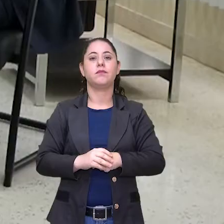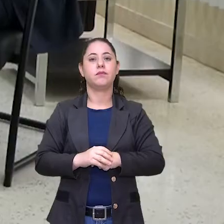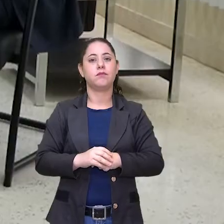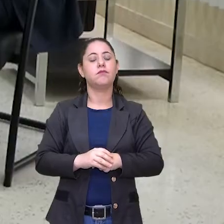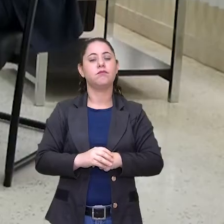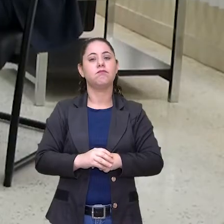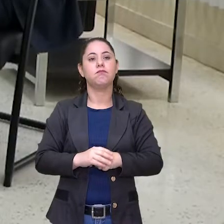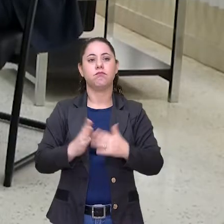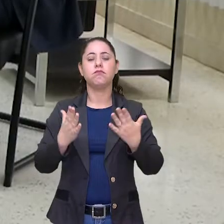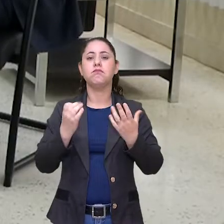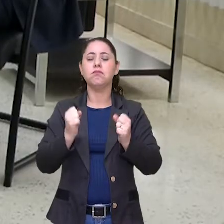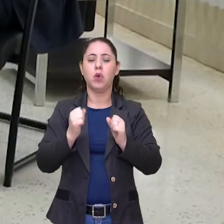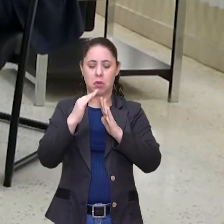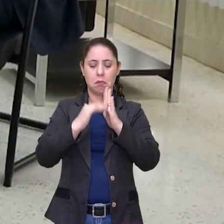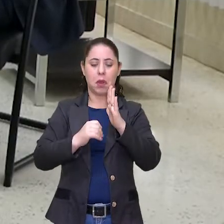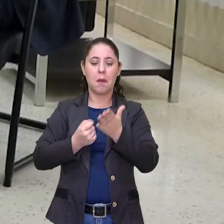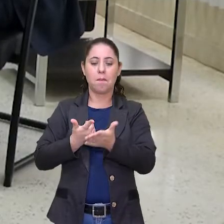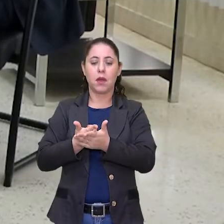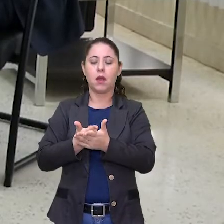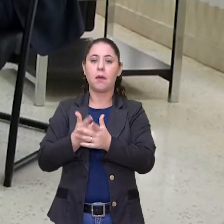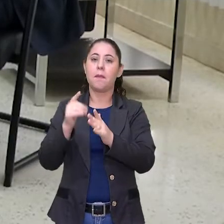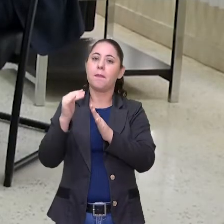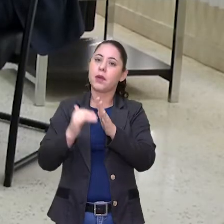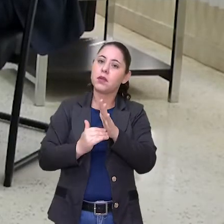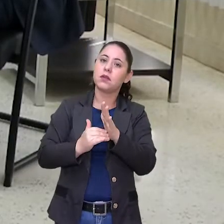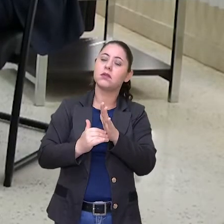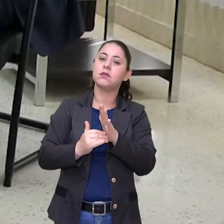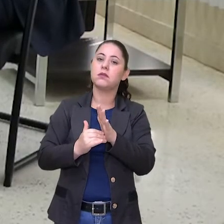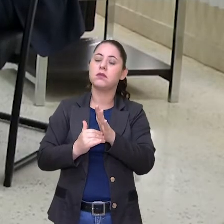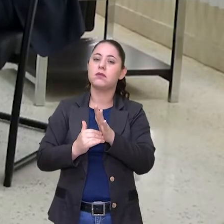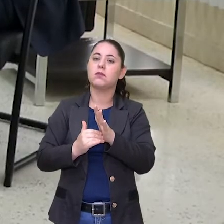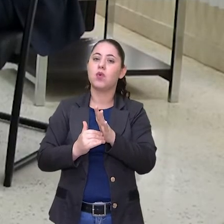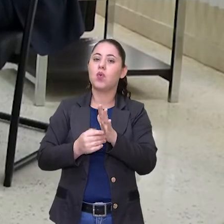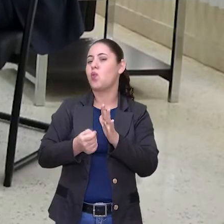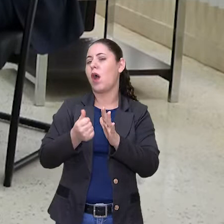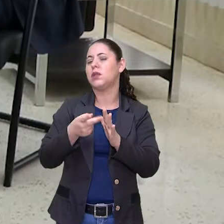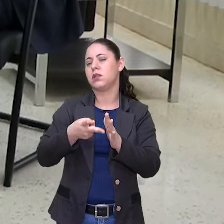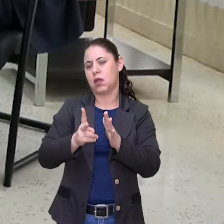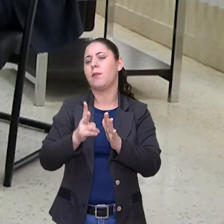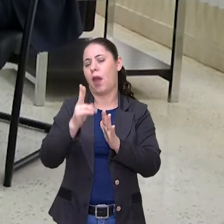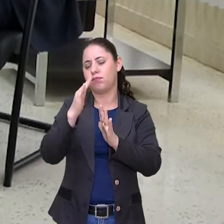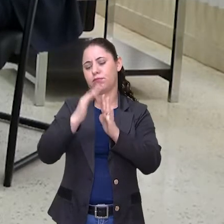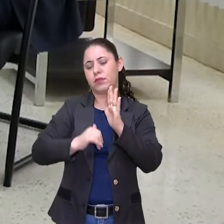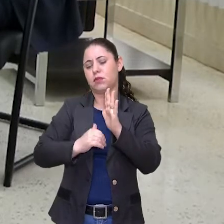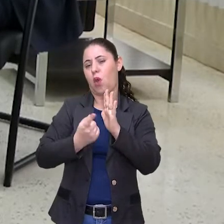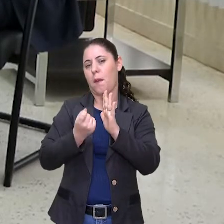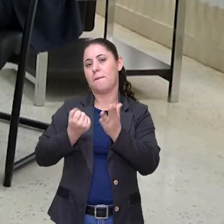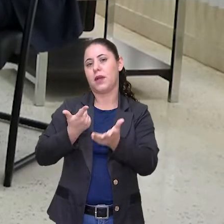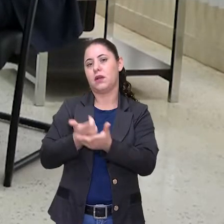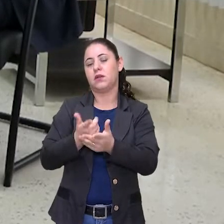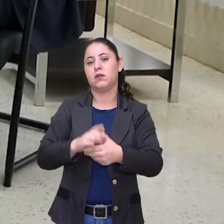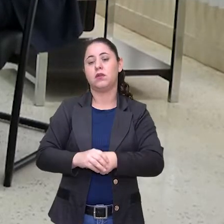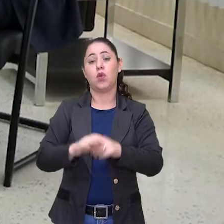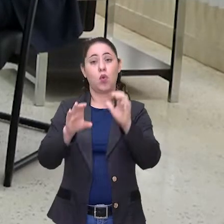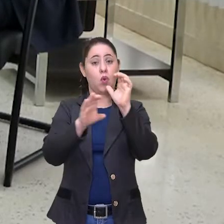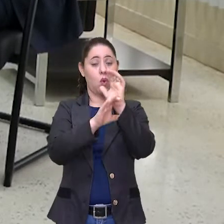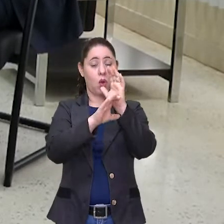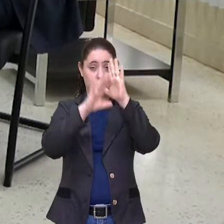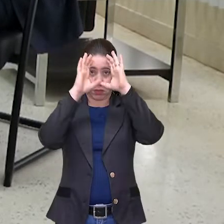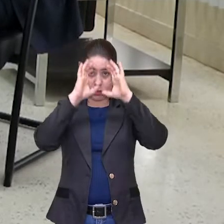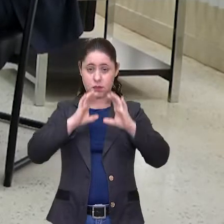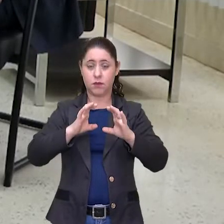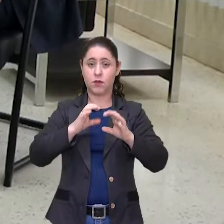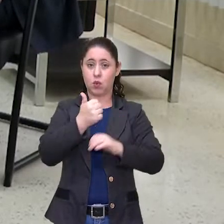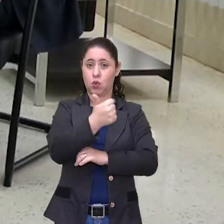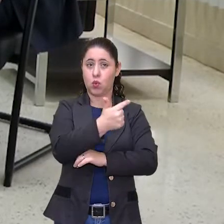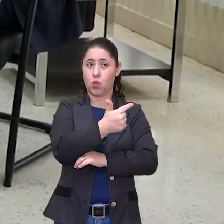avaliação. Então o valor pode ser menor, ou provavelmente será menor. Em relação ao valor também, o Código de